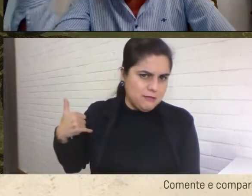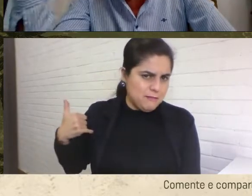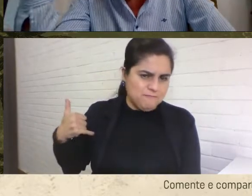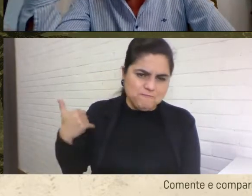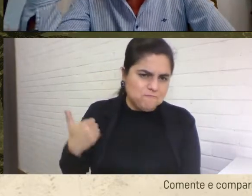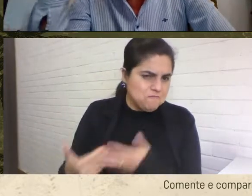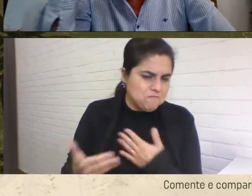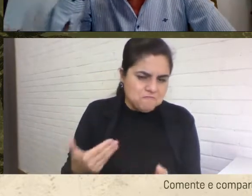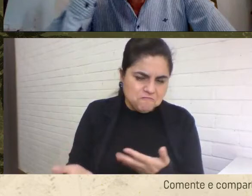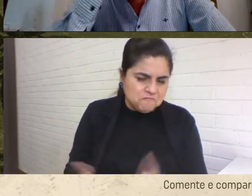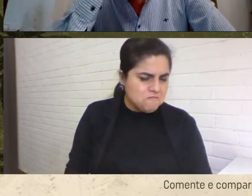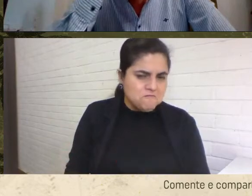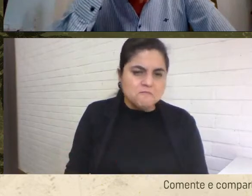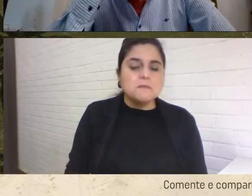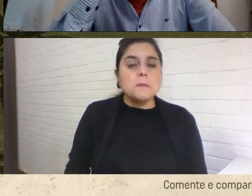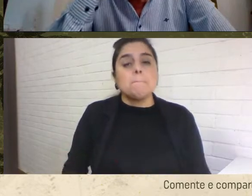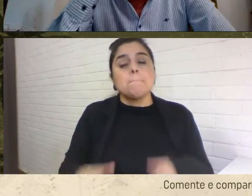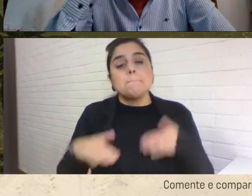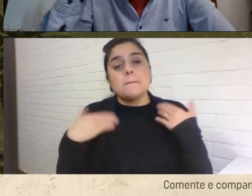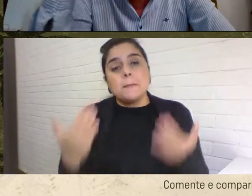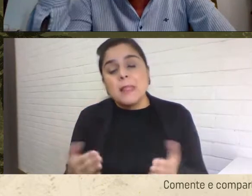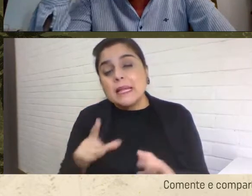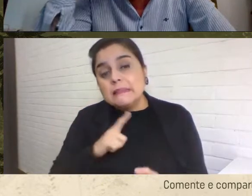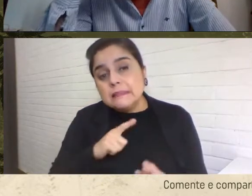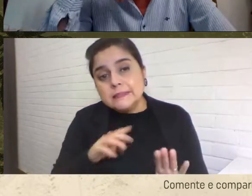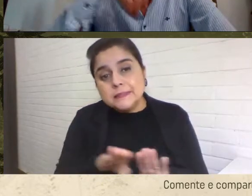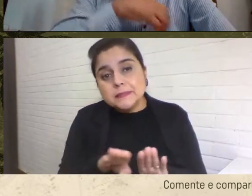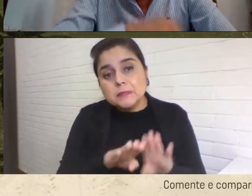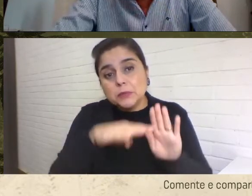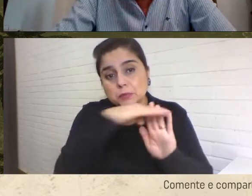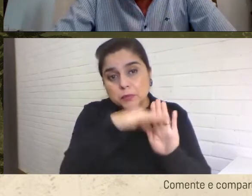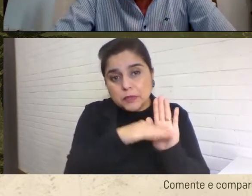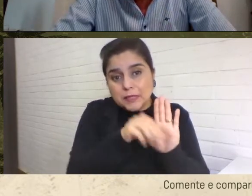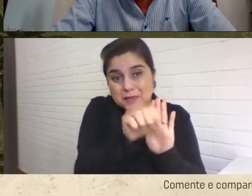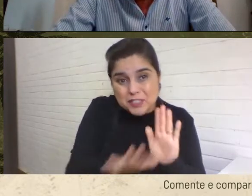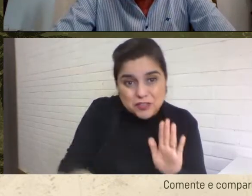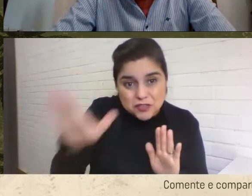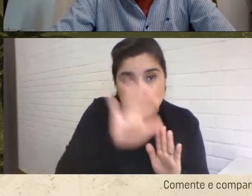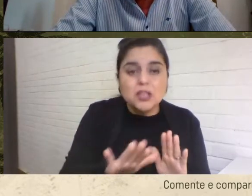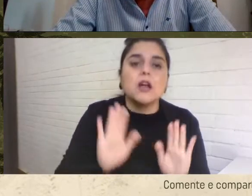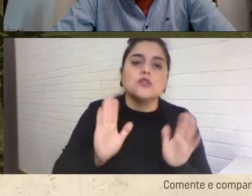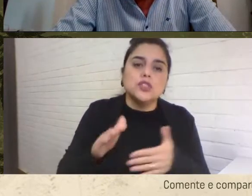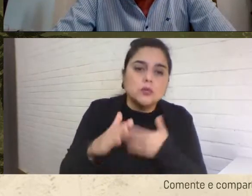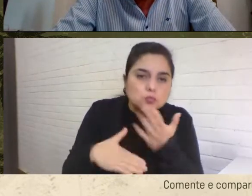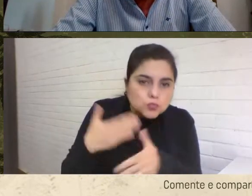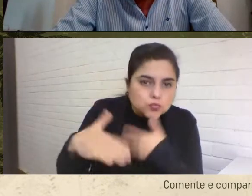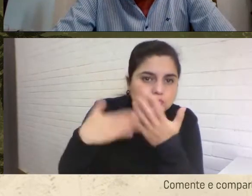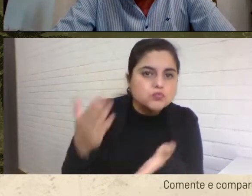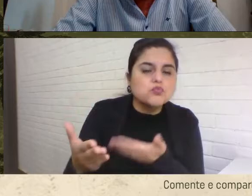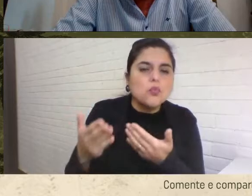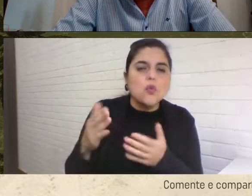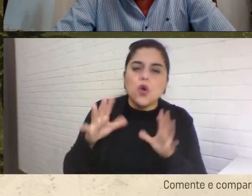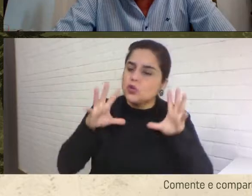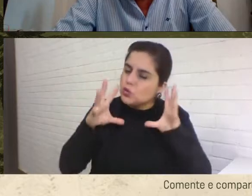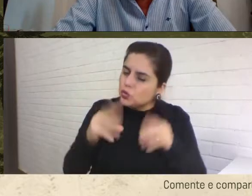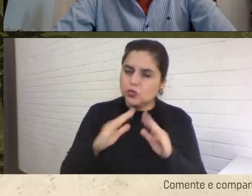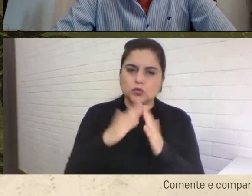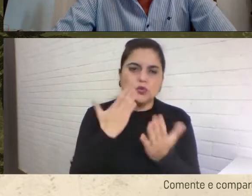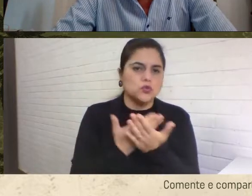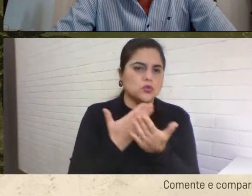Portanto, temos um programa que eu diria universal em desenvolvimento em todas as escolas